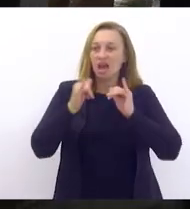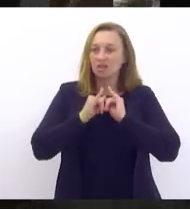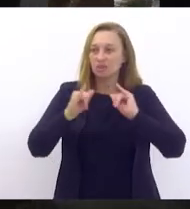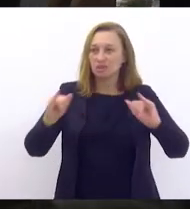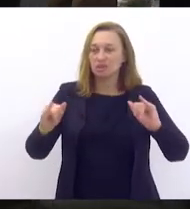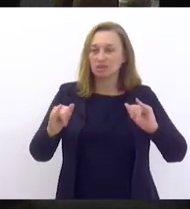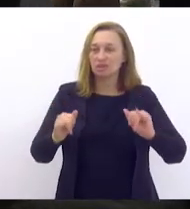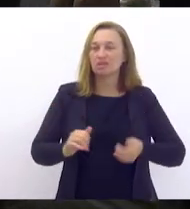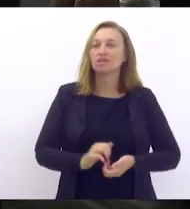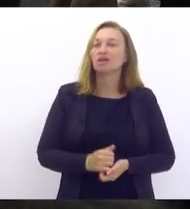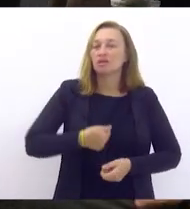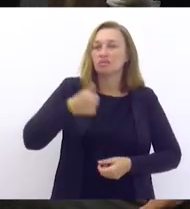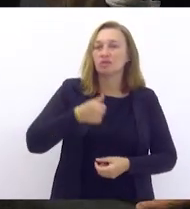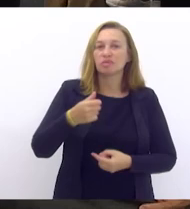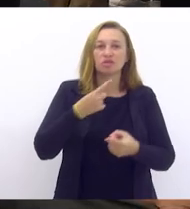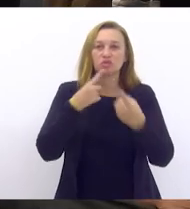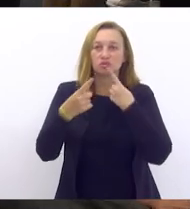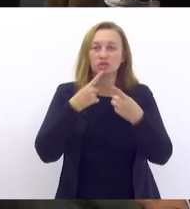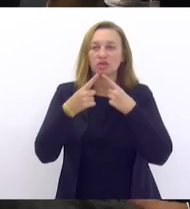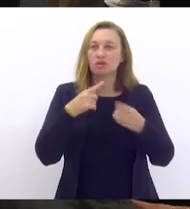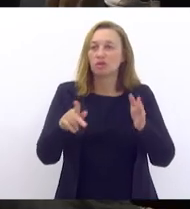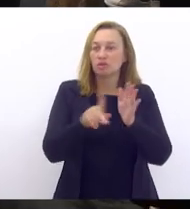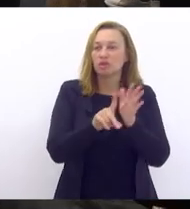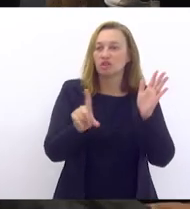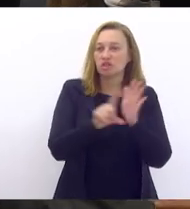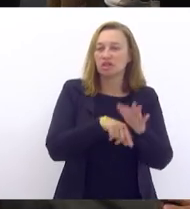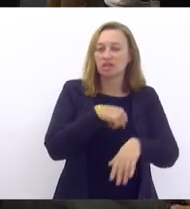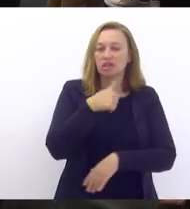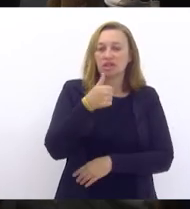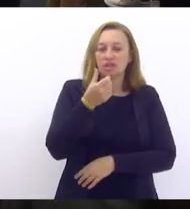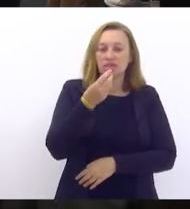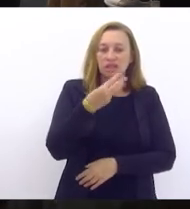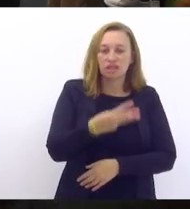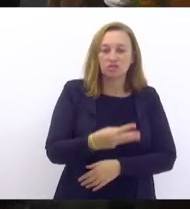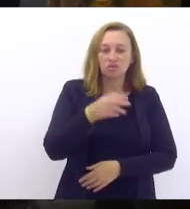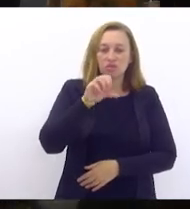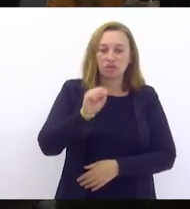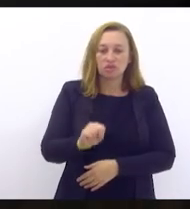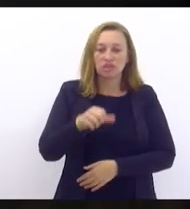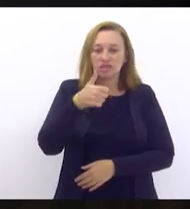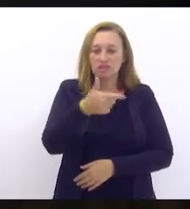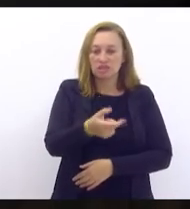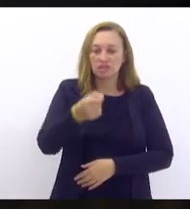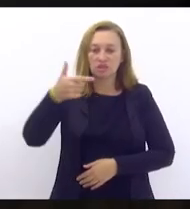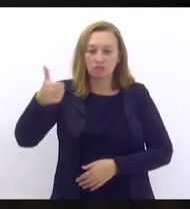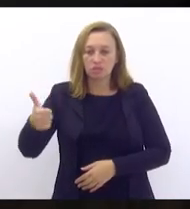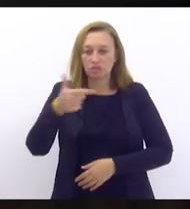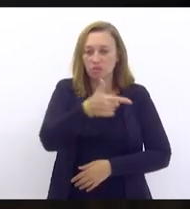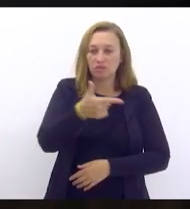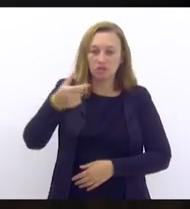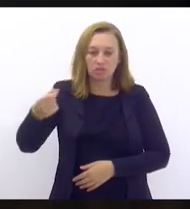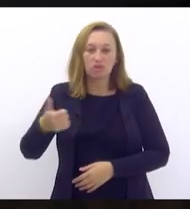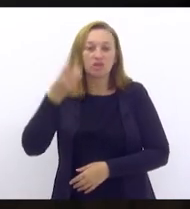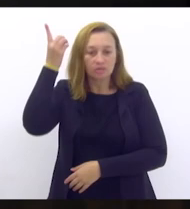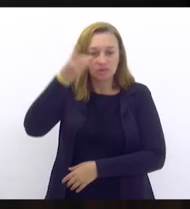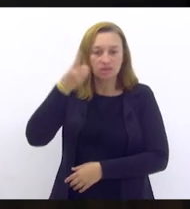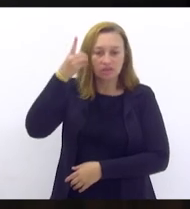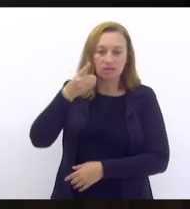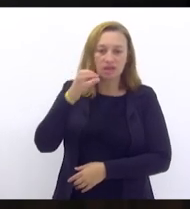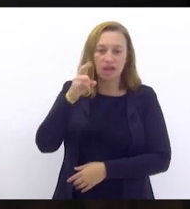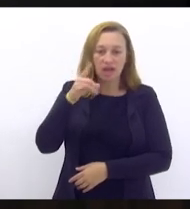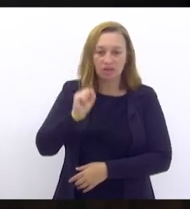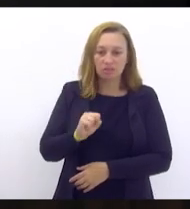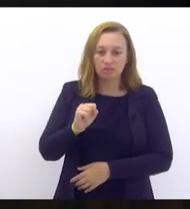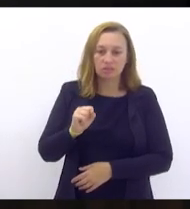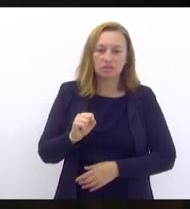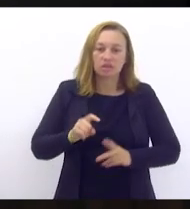Anuncio, em primeira discussão, Projeto de Lei número 3.801, de 2021, de autoria do deputado Carlos Macedo,